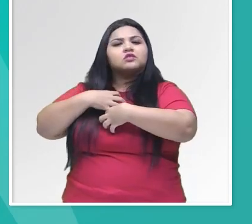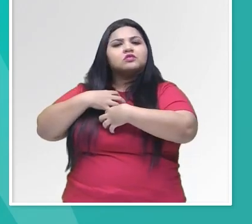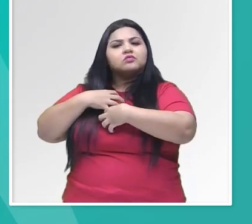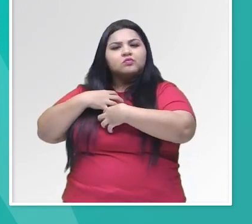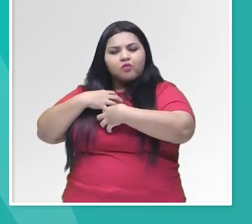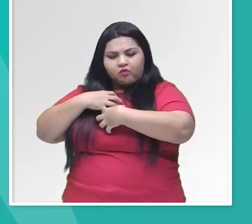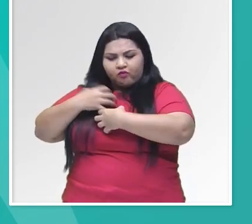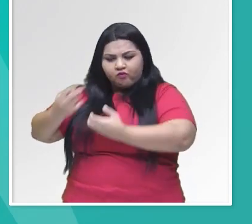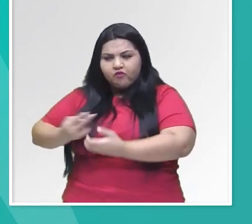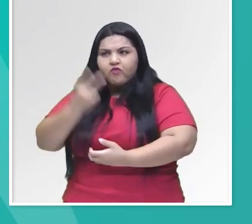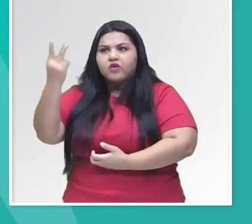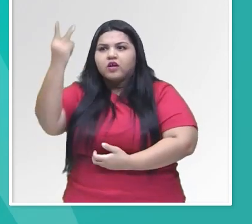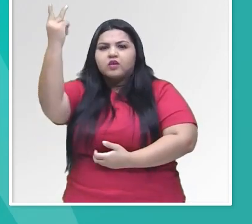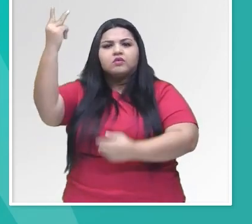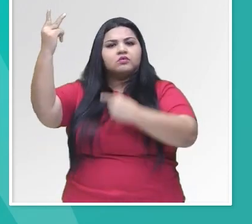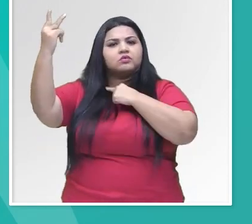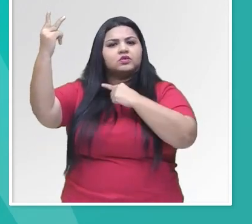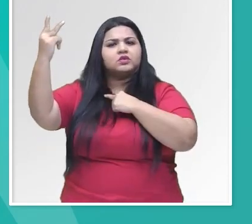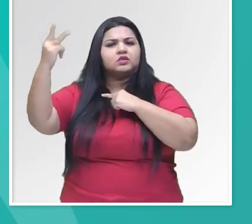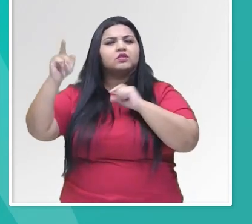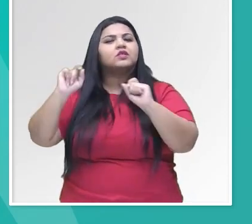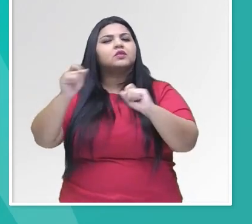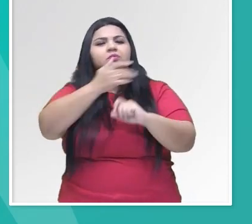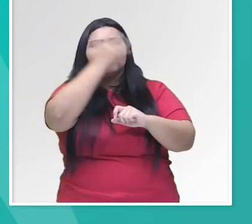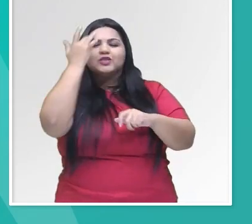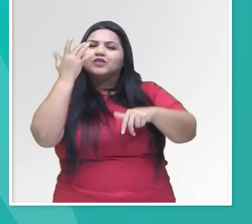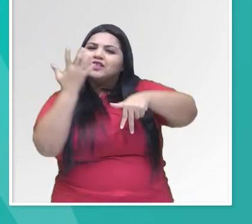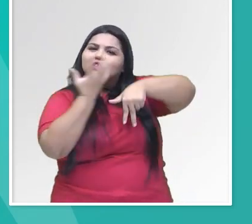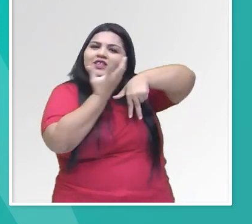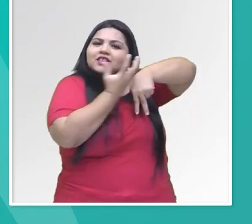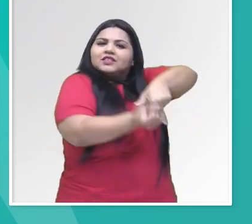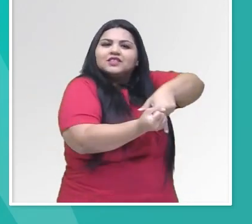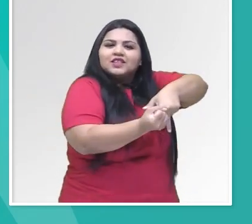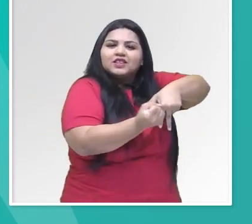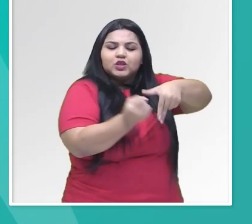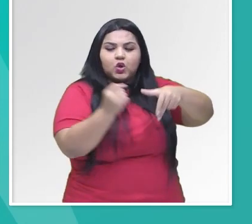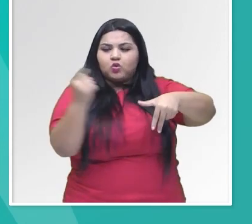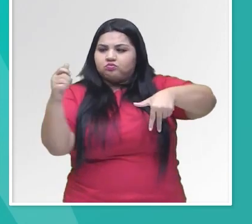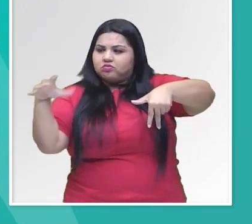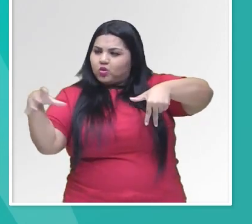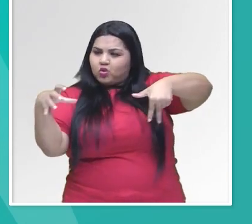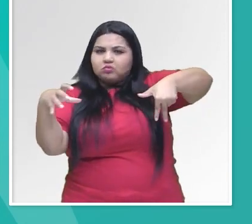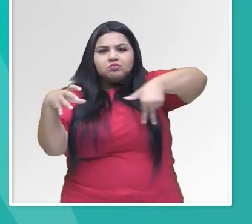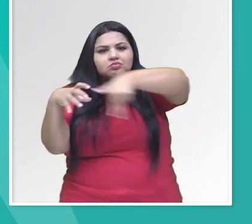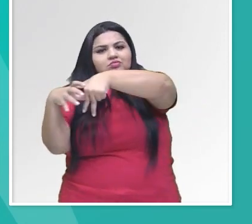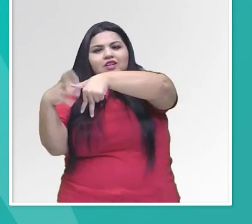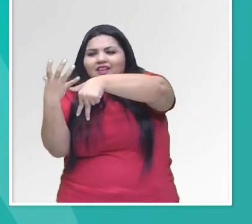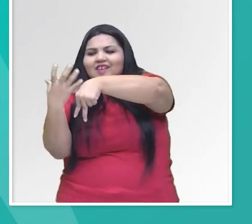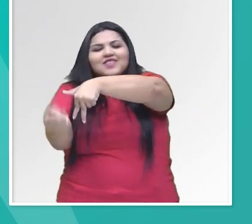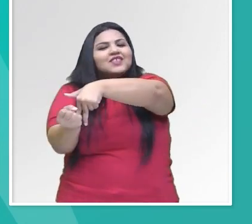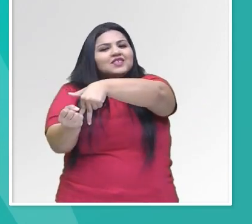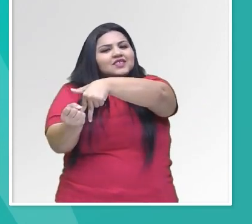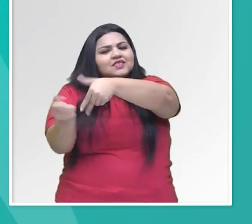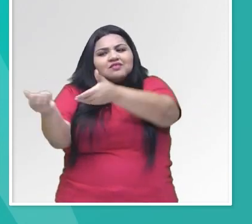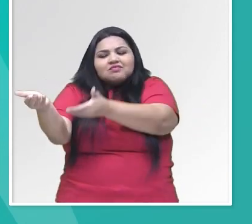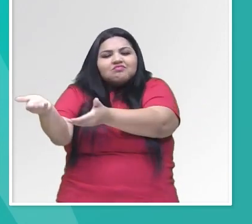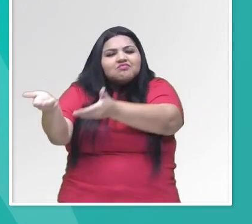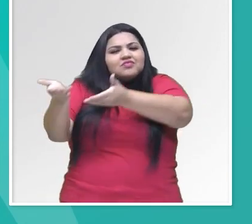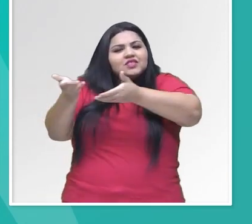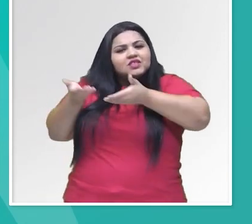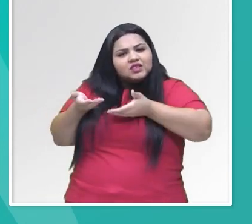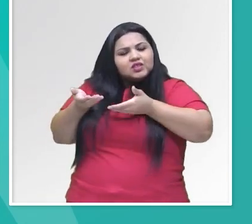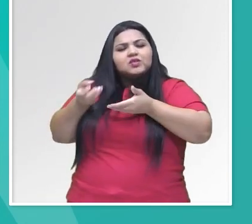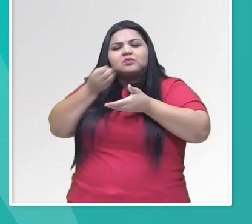não é mesmo? Quem não gosta de ser aceito no grupo? Quem não gosta de ser recebido bem